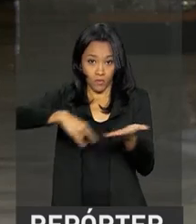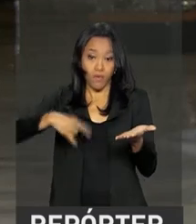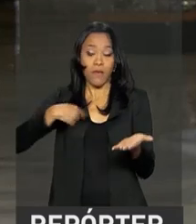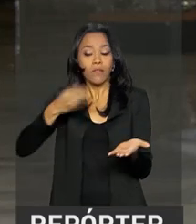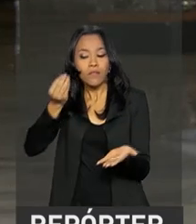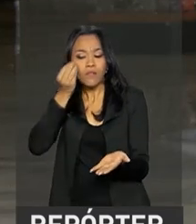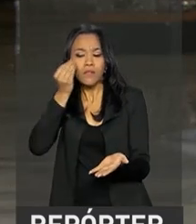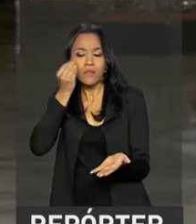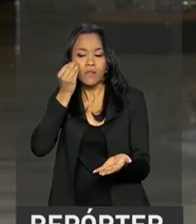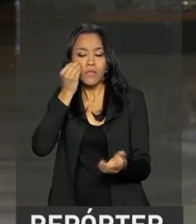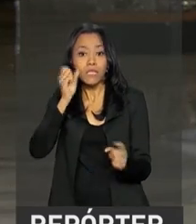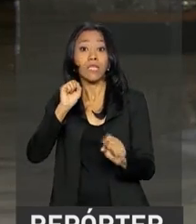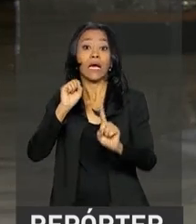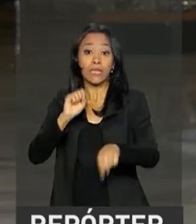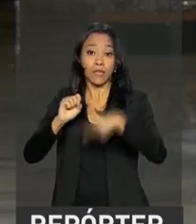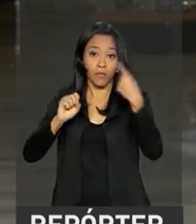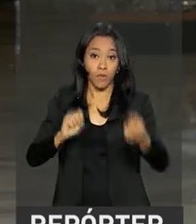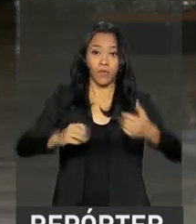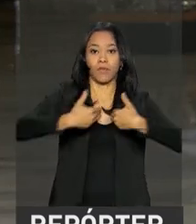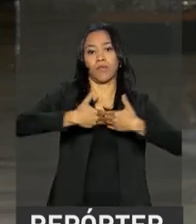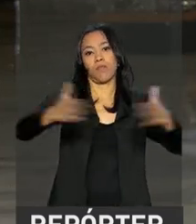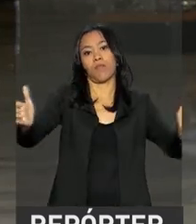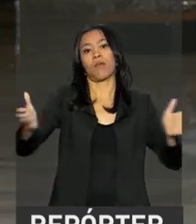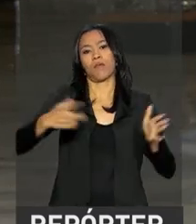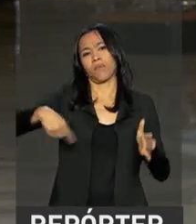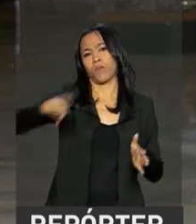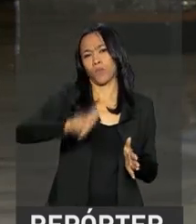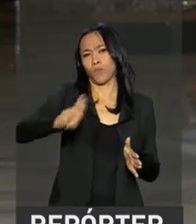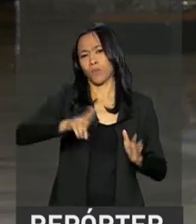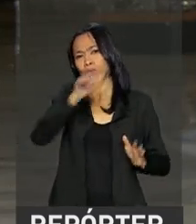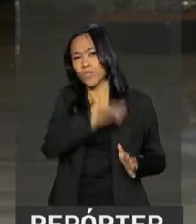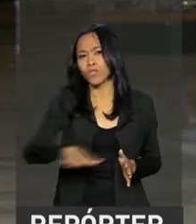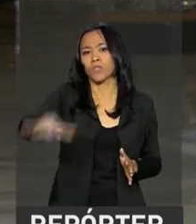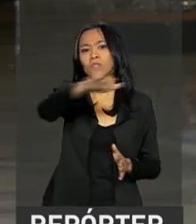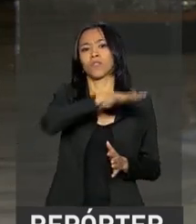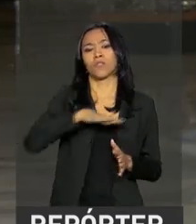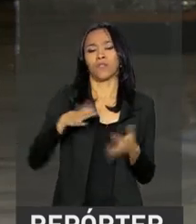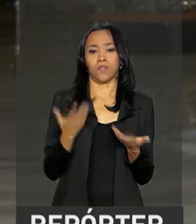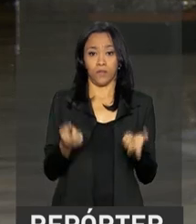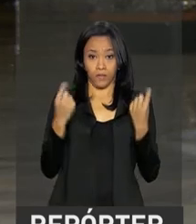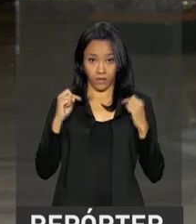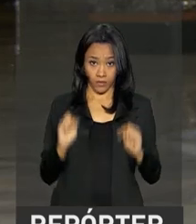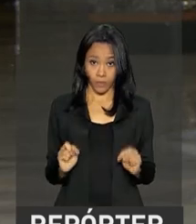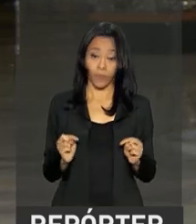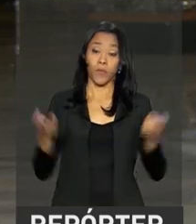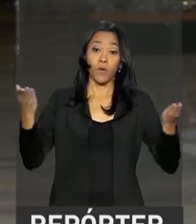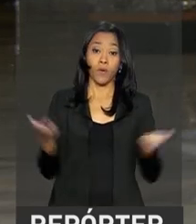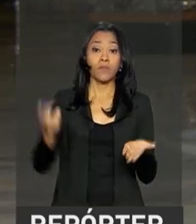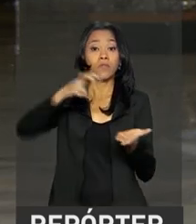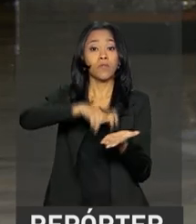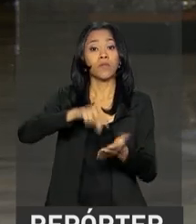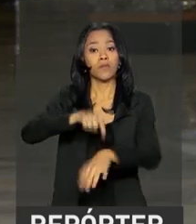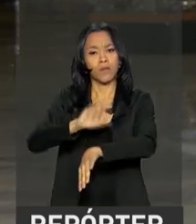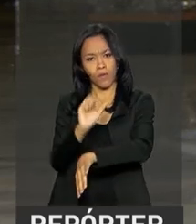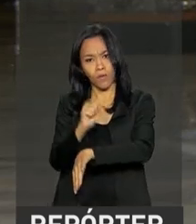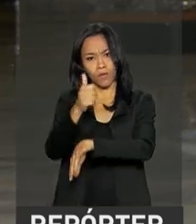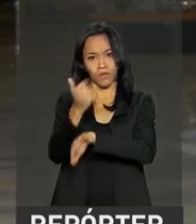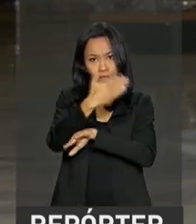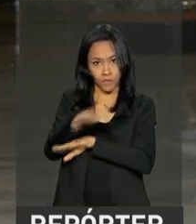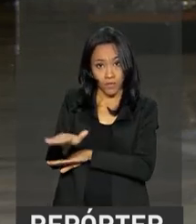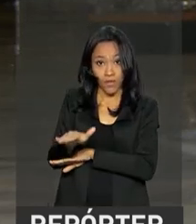e só depois vai ser liberado para uso da população. Bom, e ainda nessa manhã, às 11h30, o presidente Michel